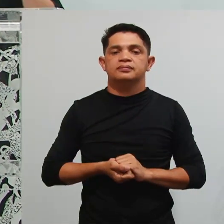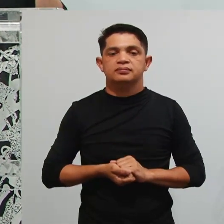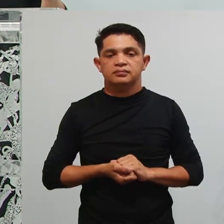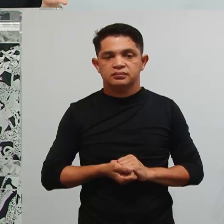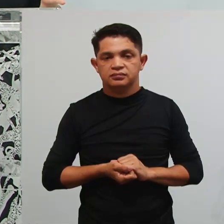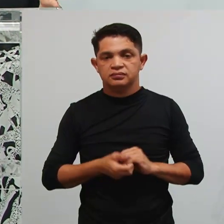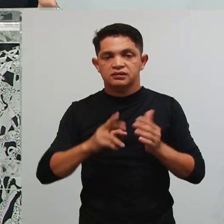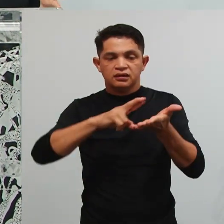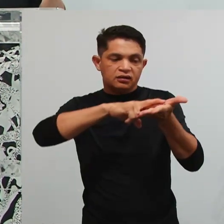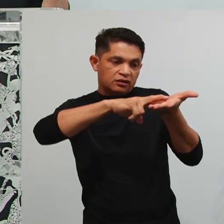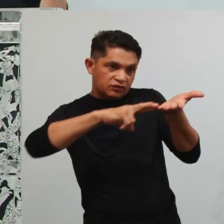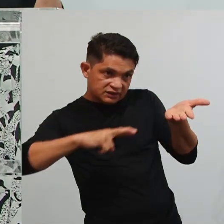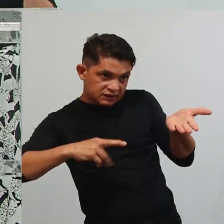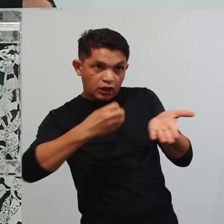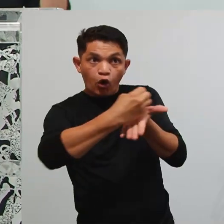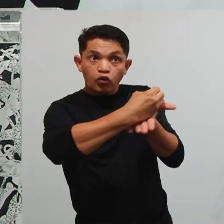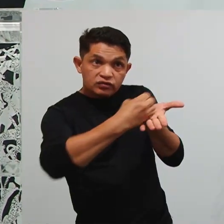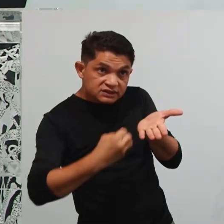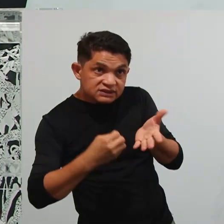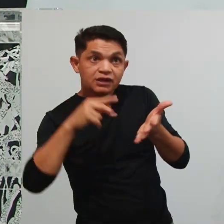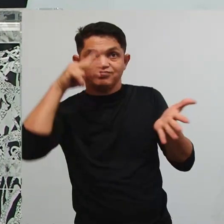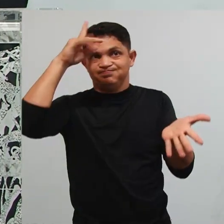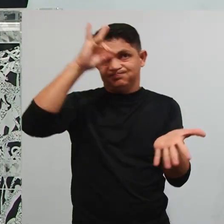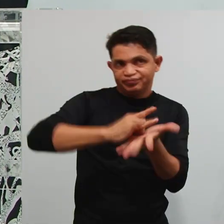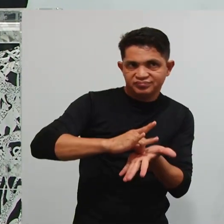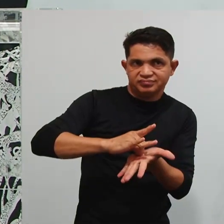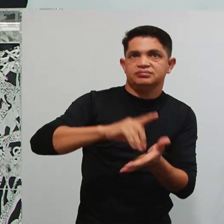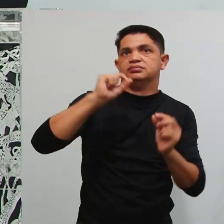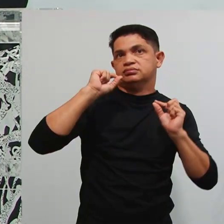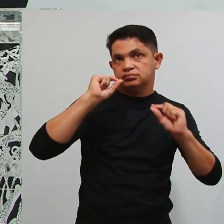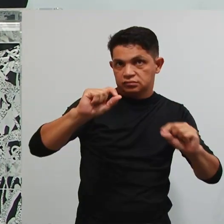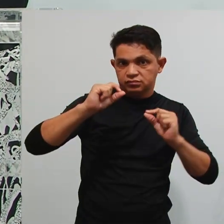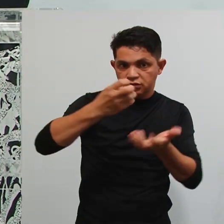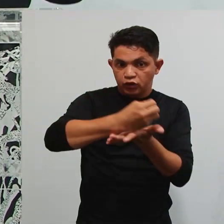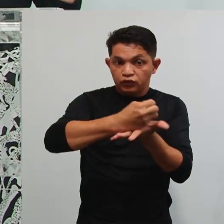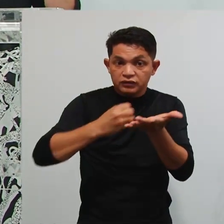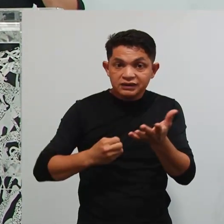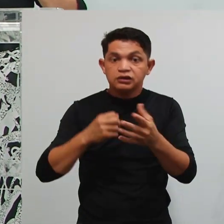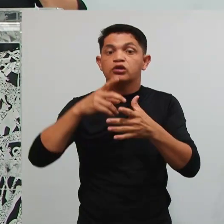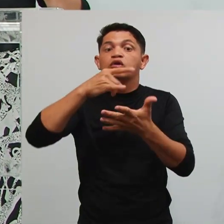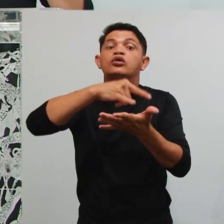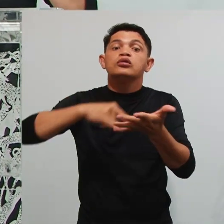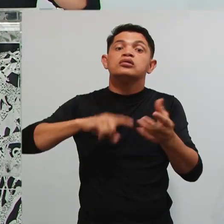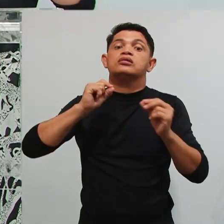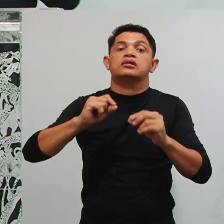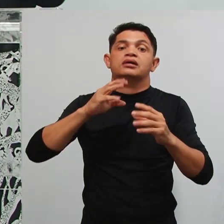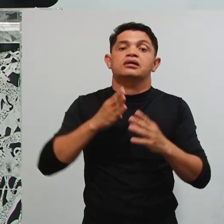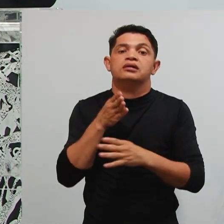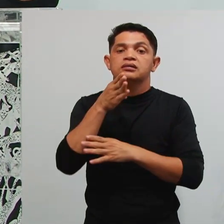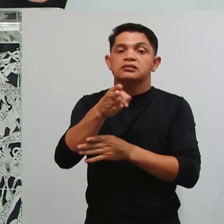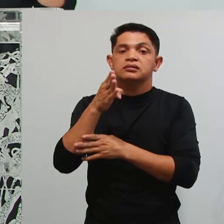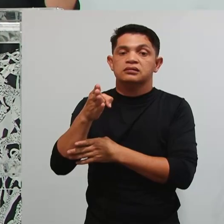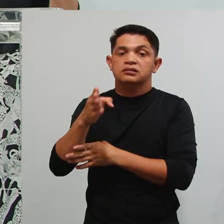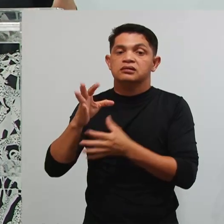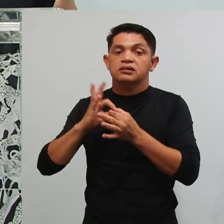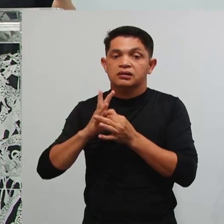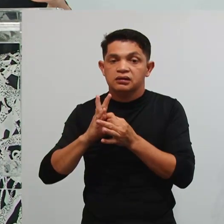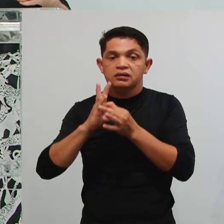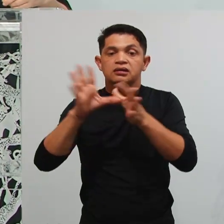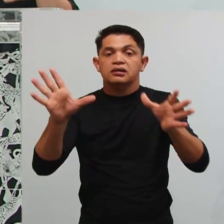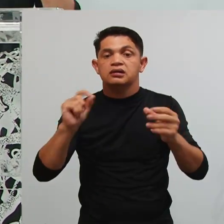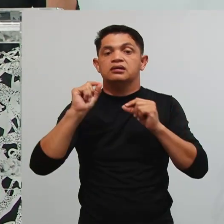da redação oficial, esse é específico da redação oficial, né? É um documento que serve para